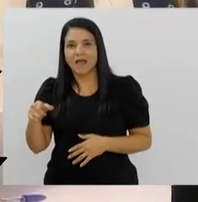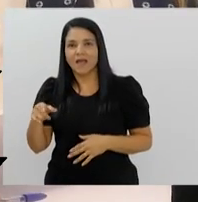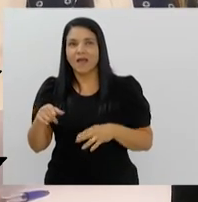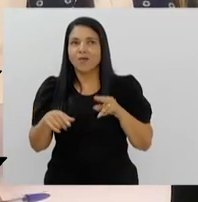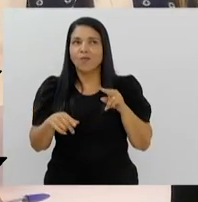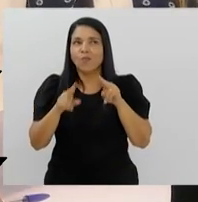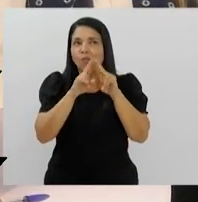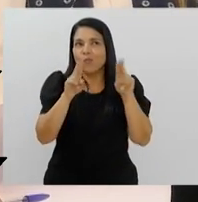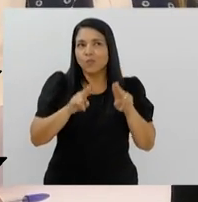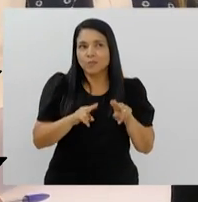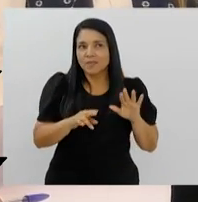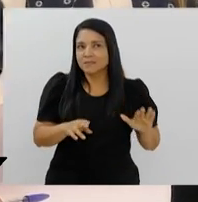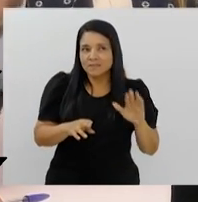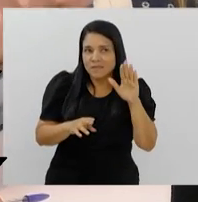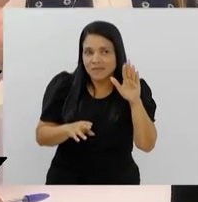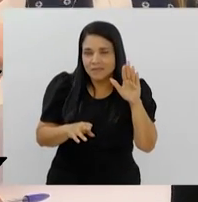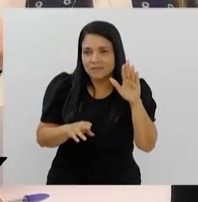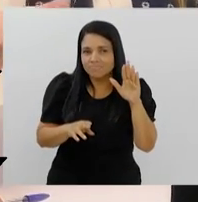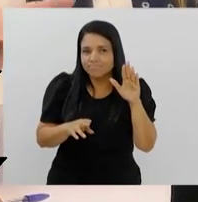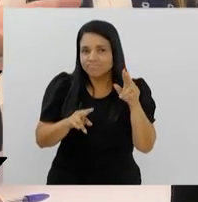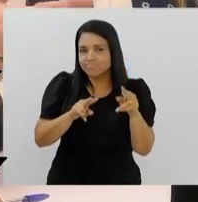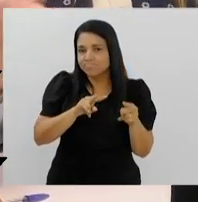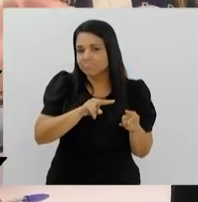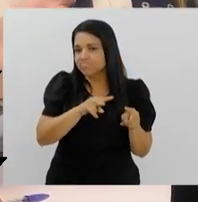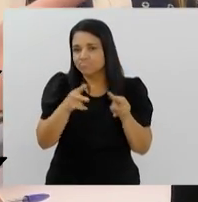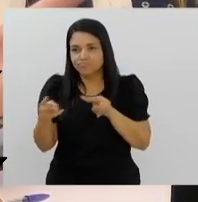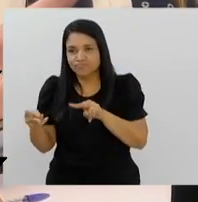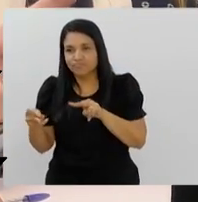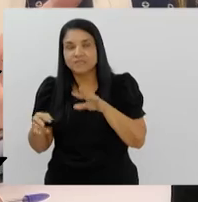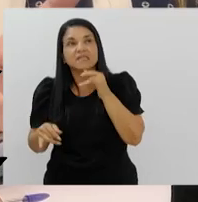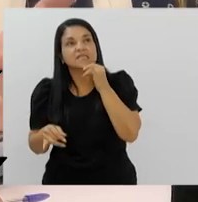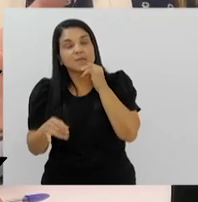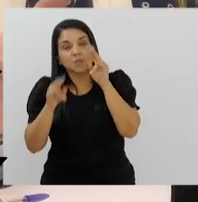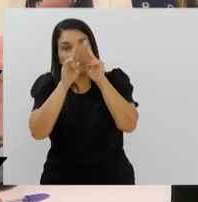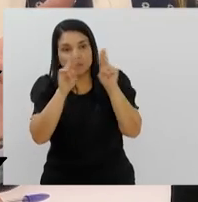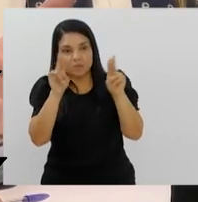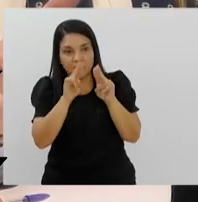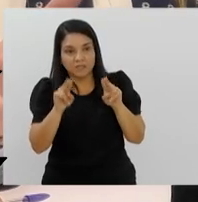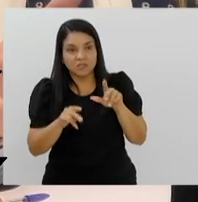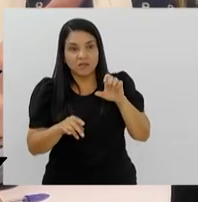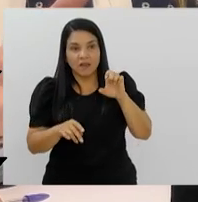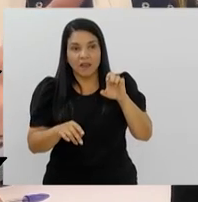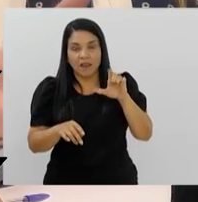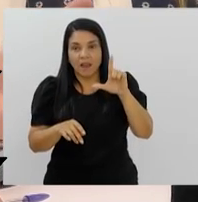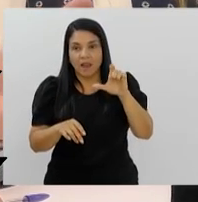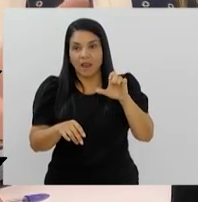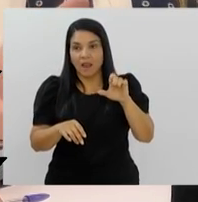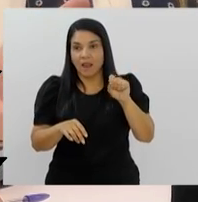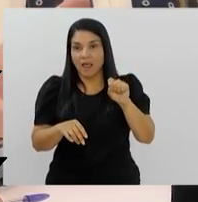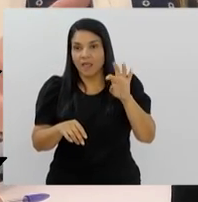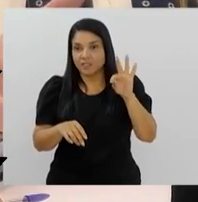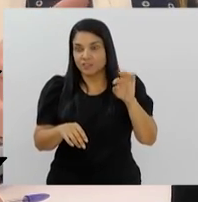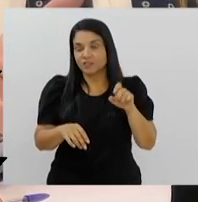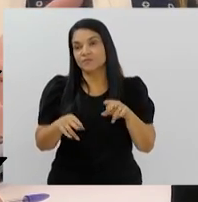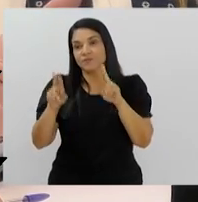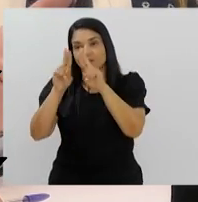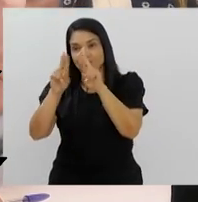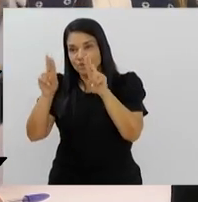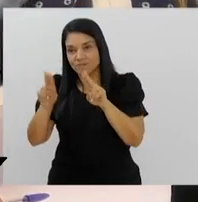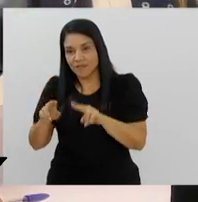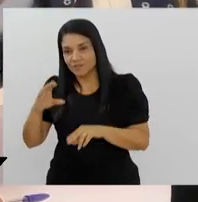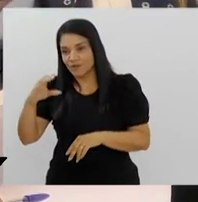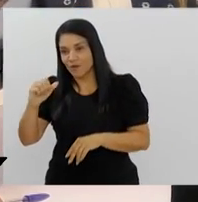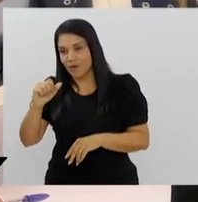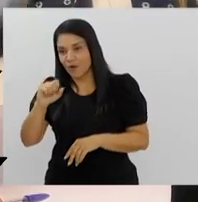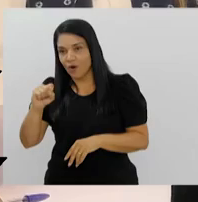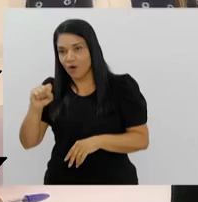Unimed ferge a Unimed Leste Fluminense a Unimed Costa certíssimo entende